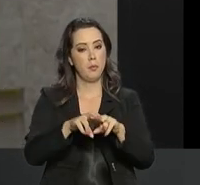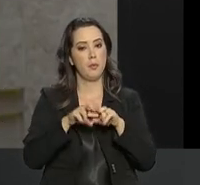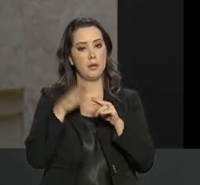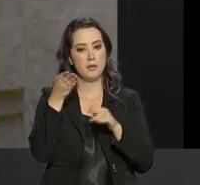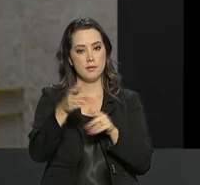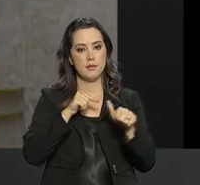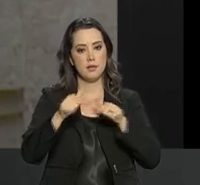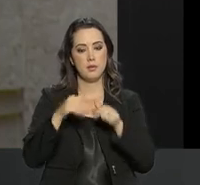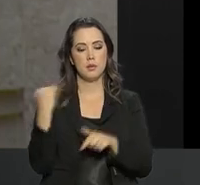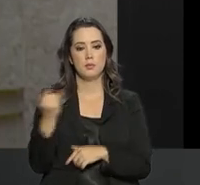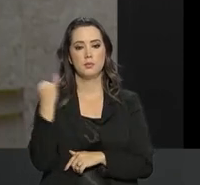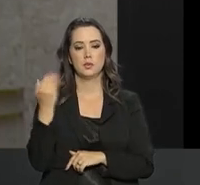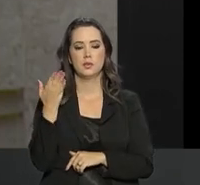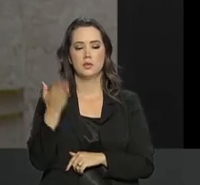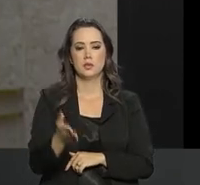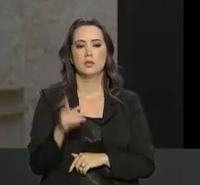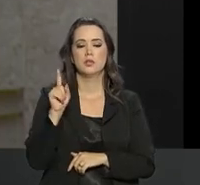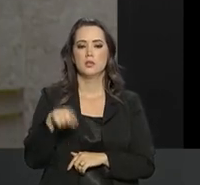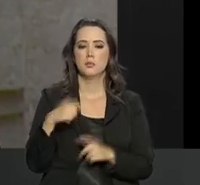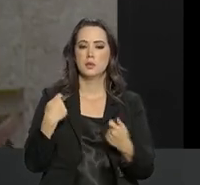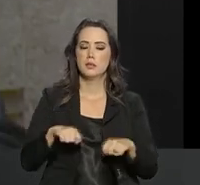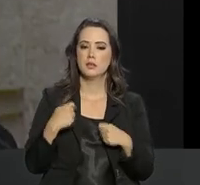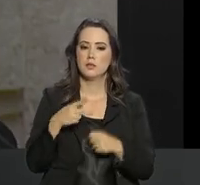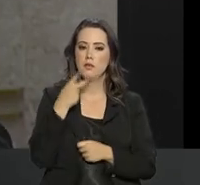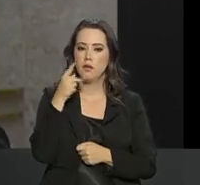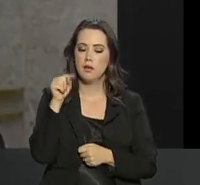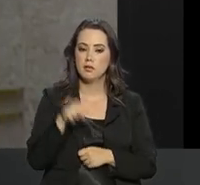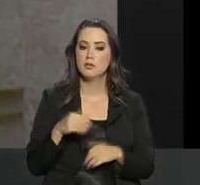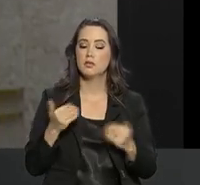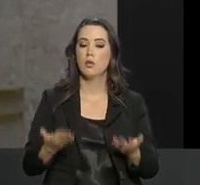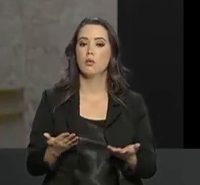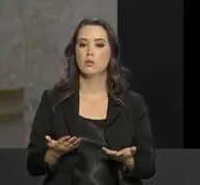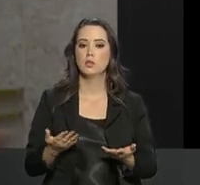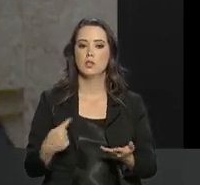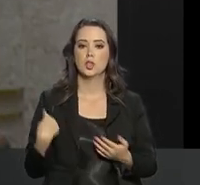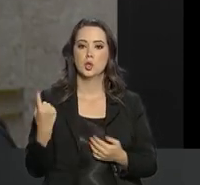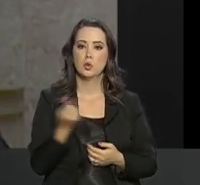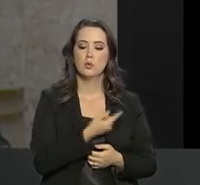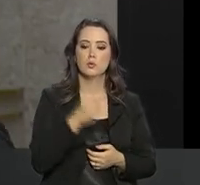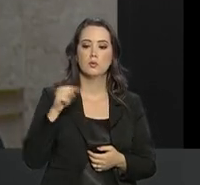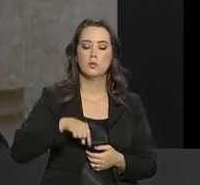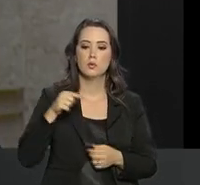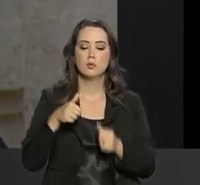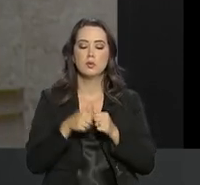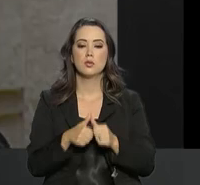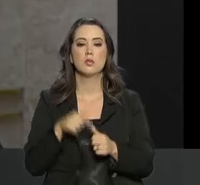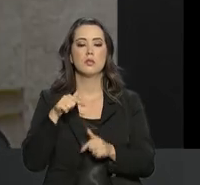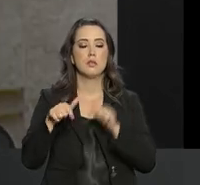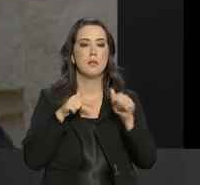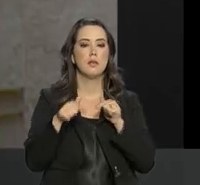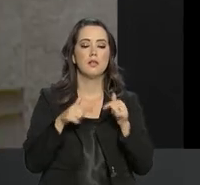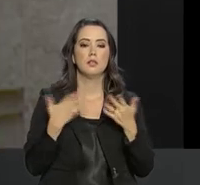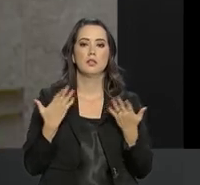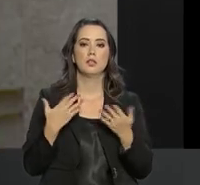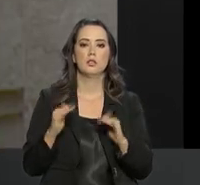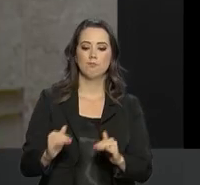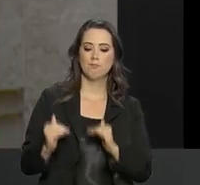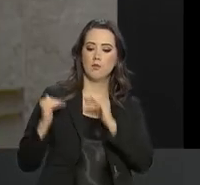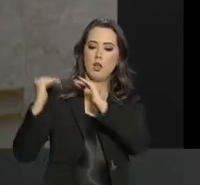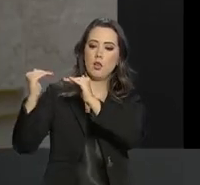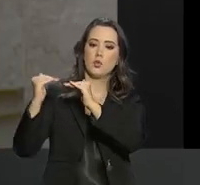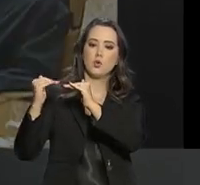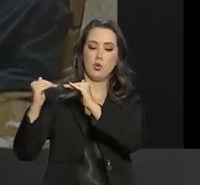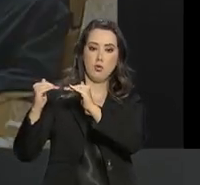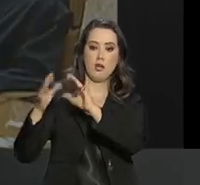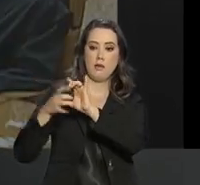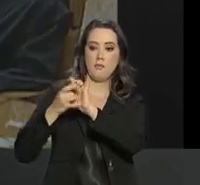ele sirva, na verdade, para dizer, olha aqui, nós aqui, nós estamos exercendo a soberania, que não é nossa, soberania